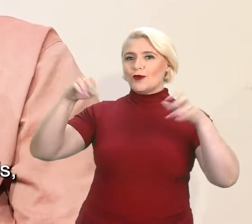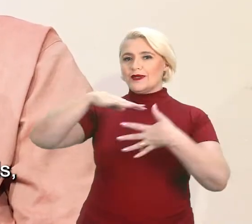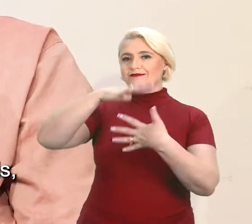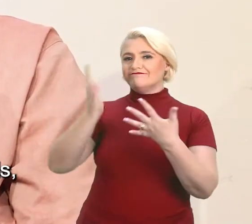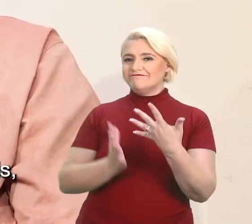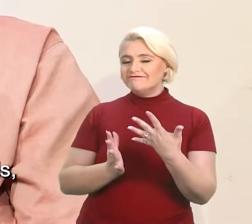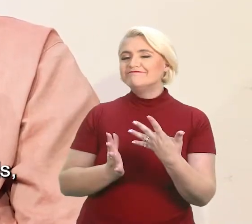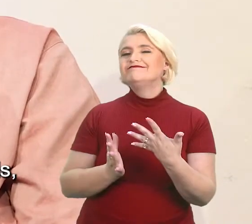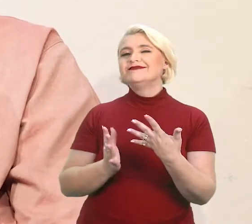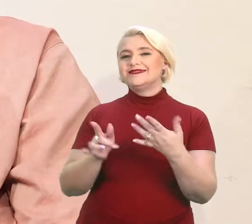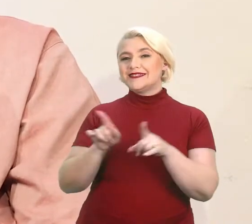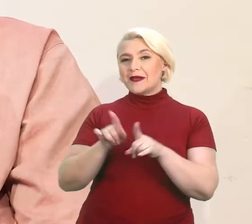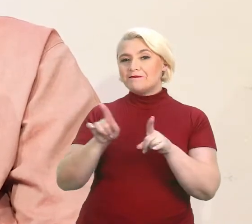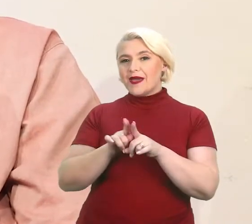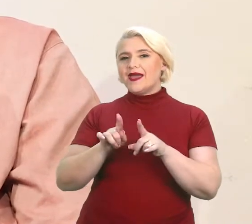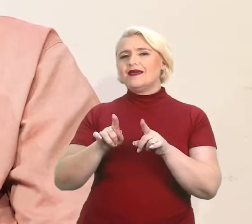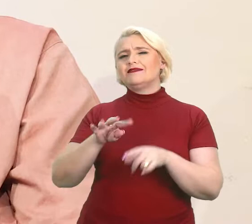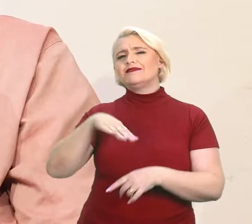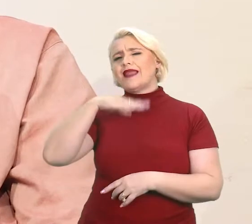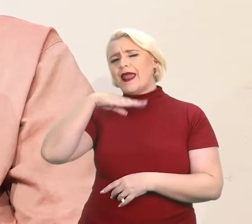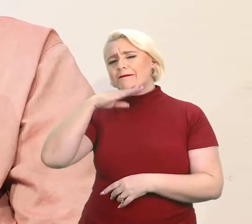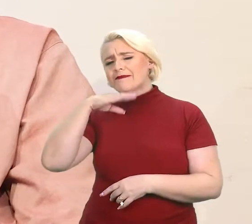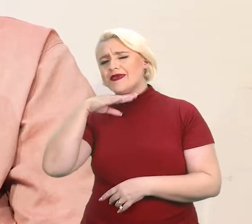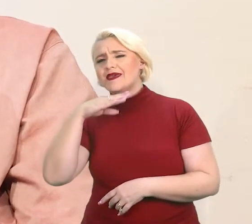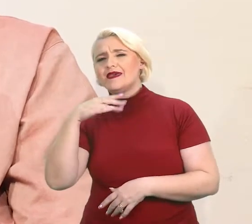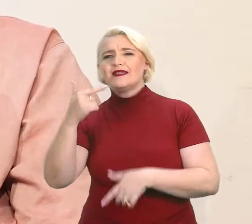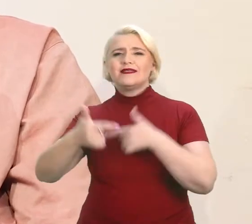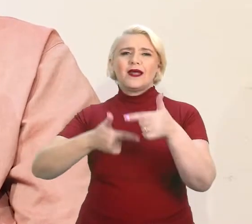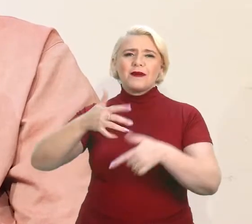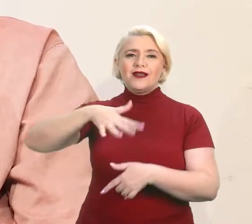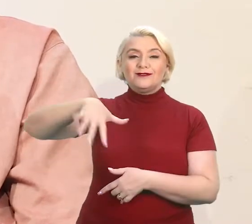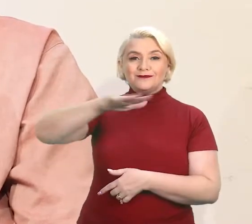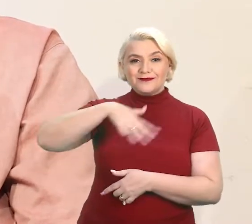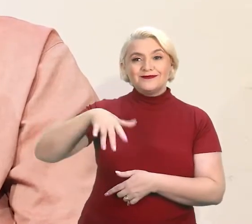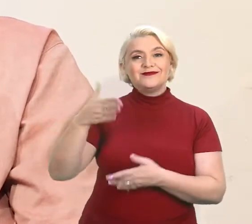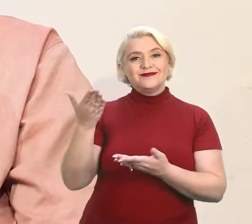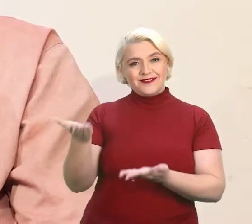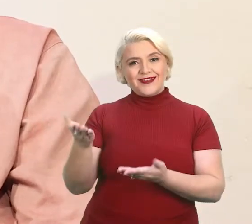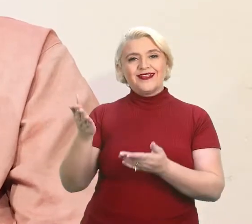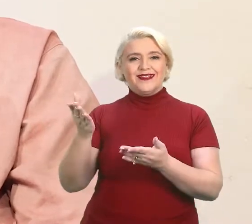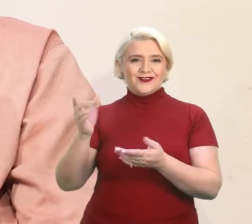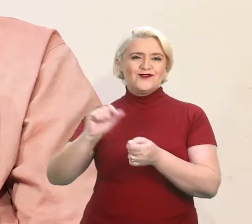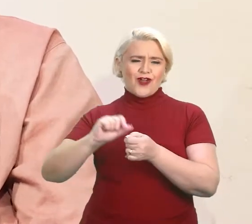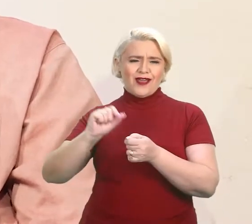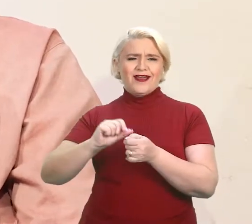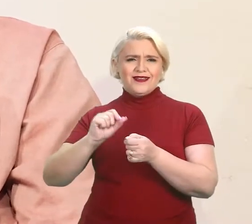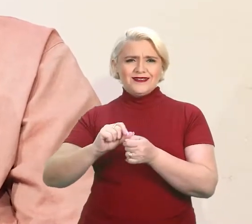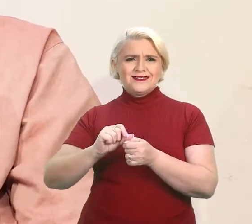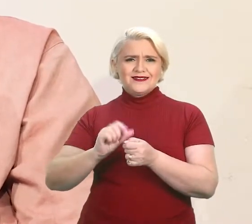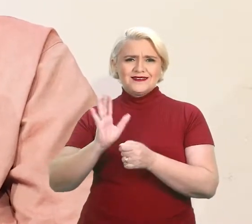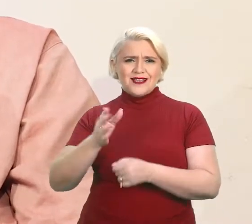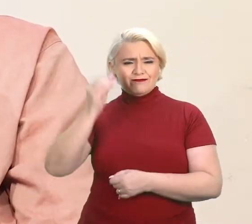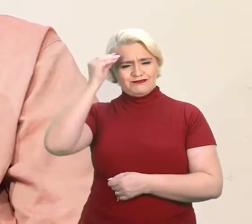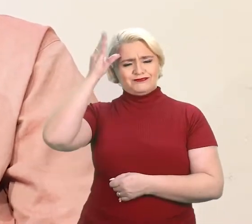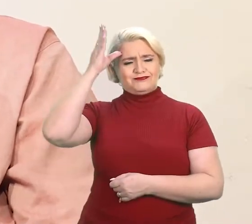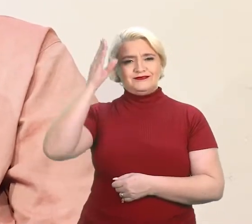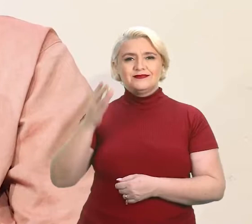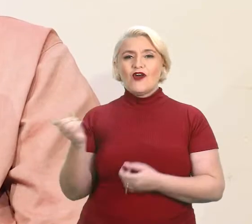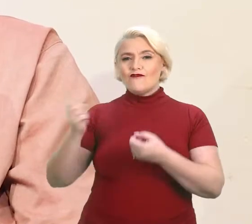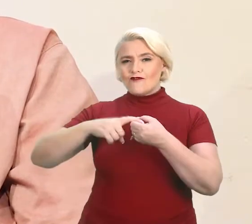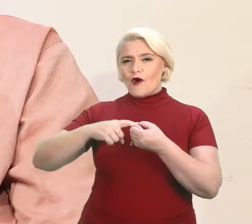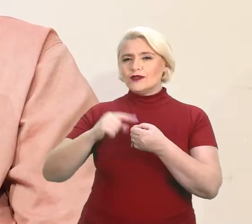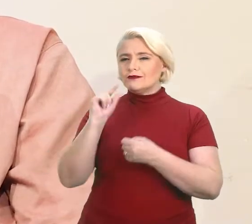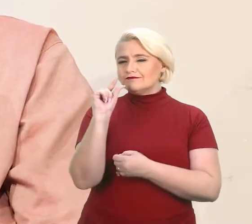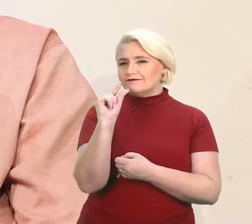sobre essas terapias, esse trabalho que ela, né, tem feito e tem conhecimento. Voltamos daqui a pouco, não